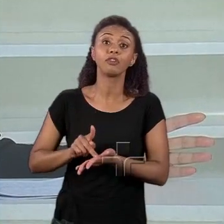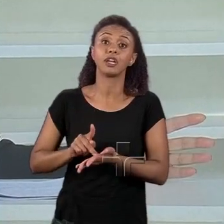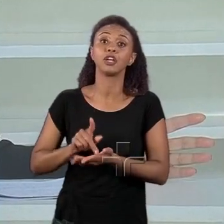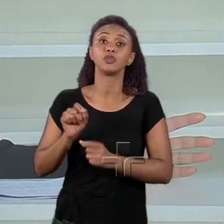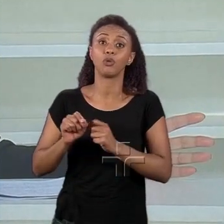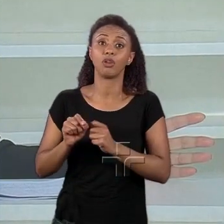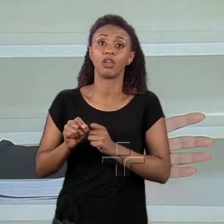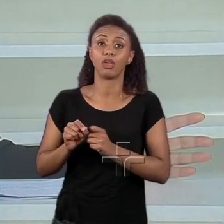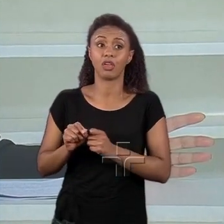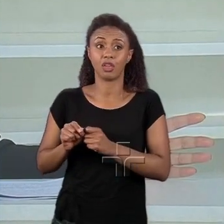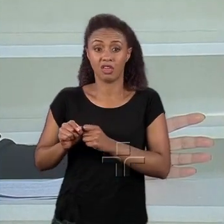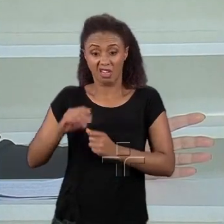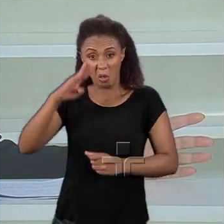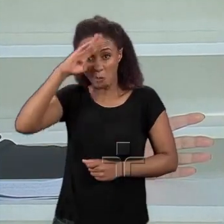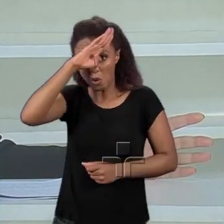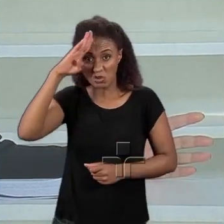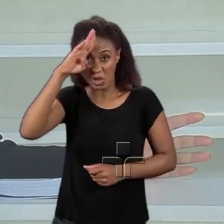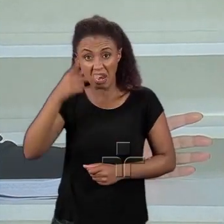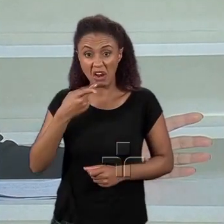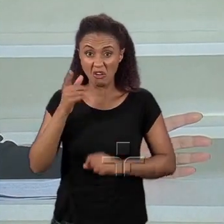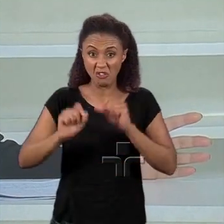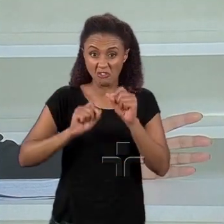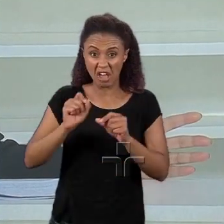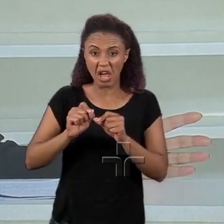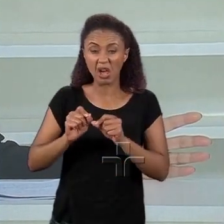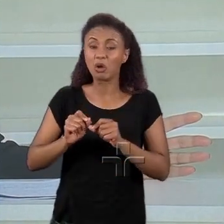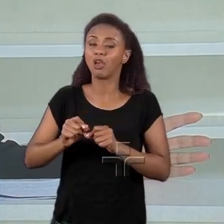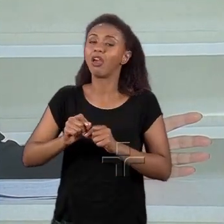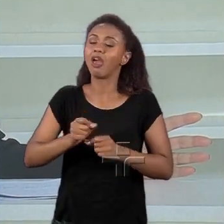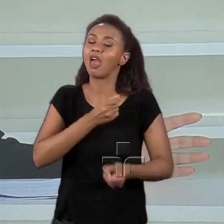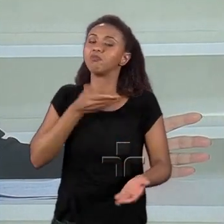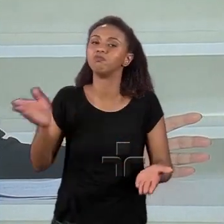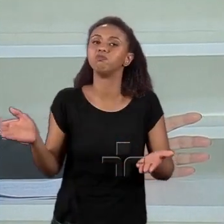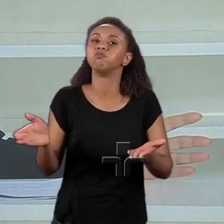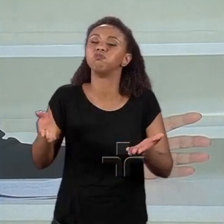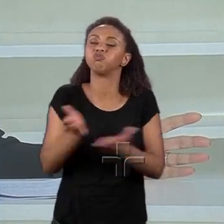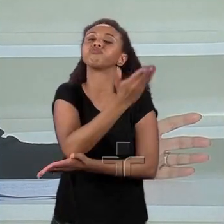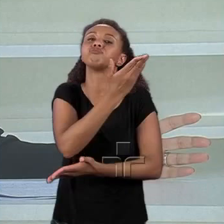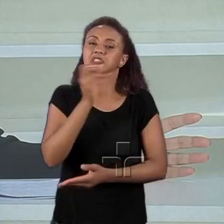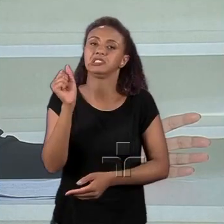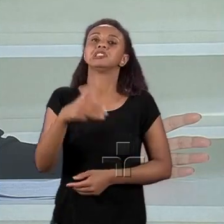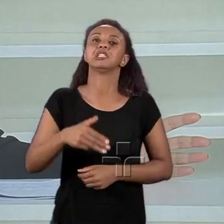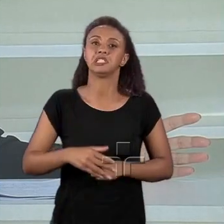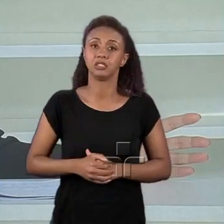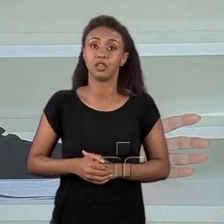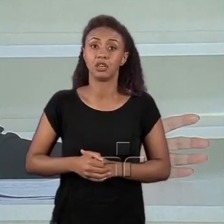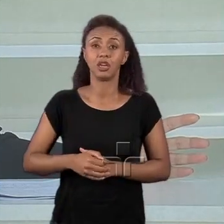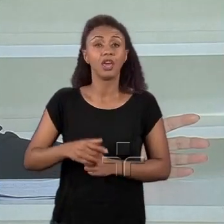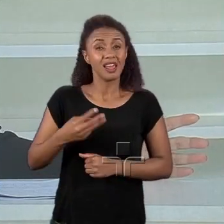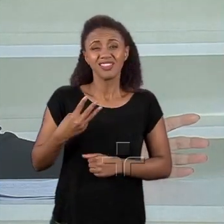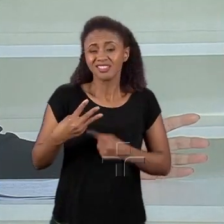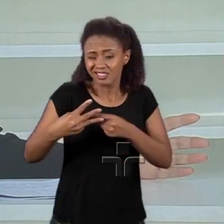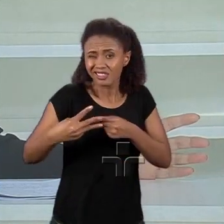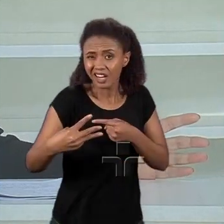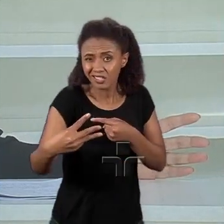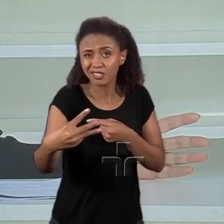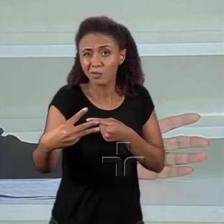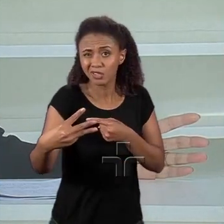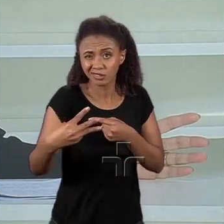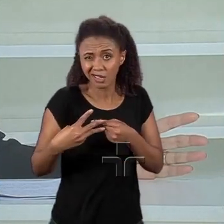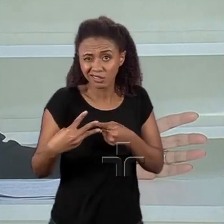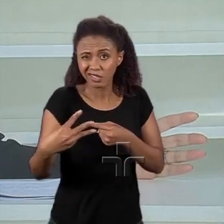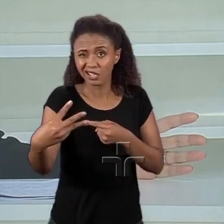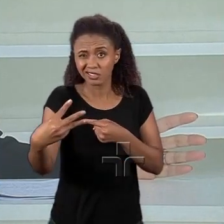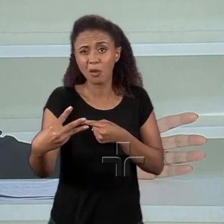é caminhar para um risco de um golpe, inclusive do seu próprio vice. Em 3 semanas, não dou 3 semanas e o vice de Bolsonaro